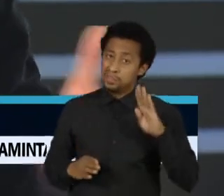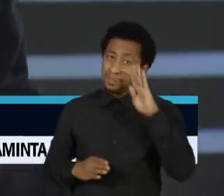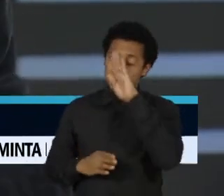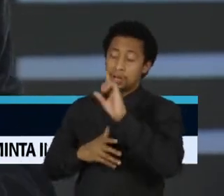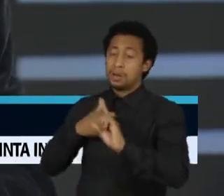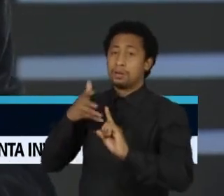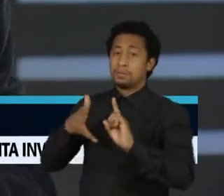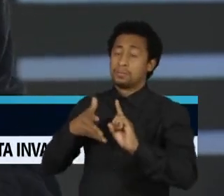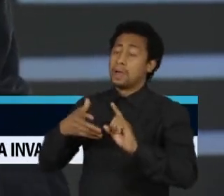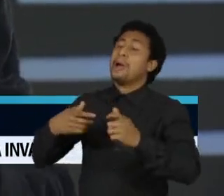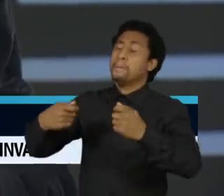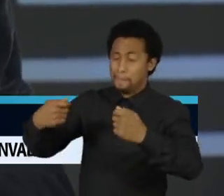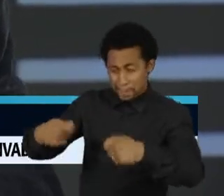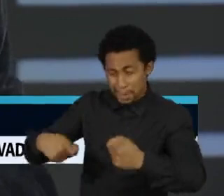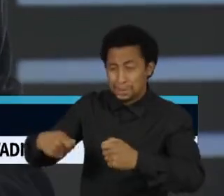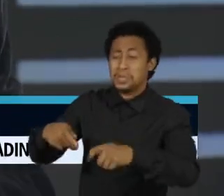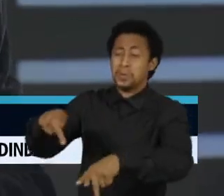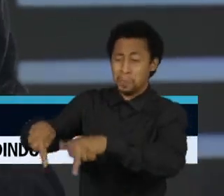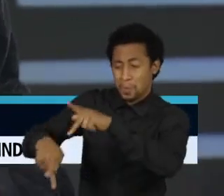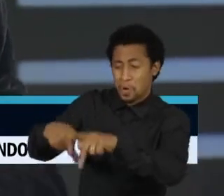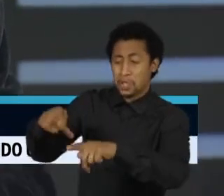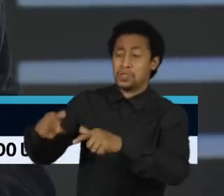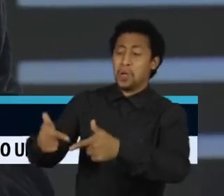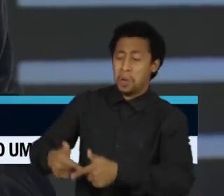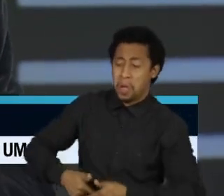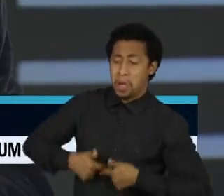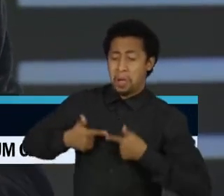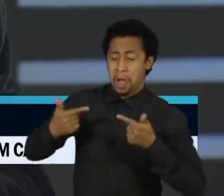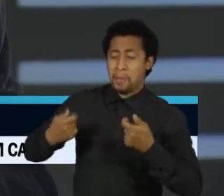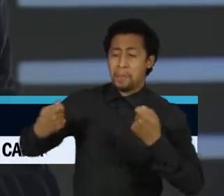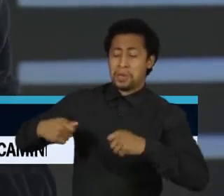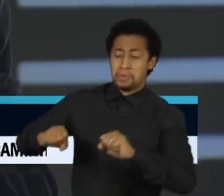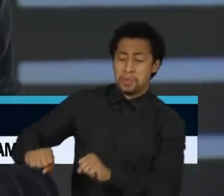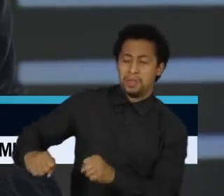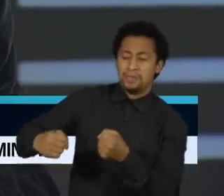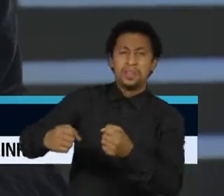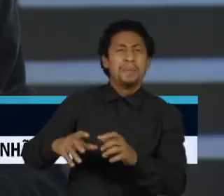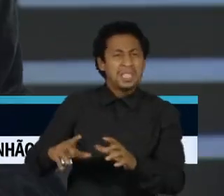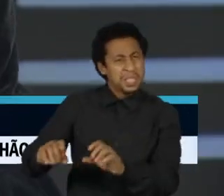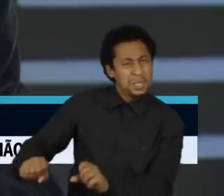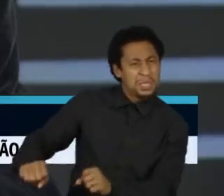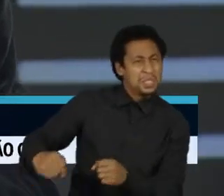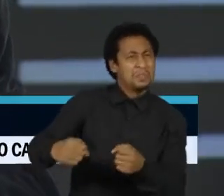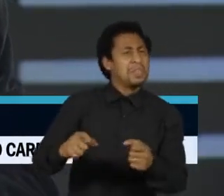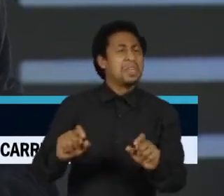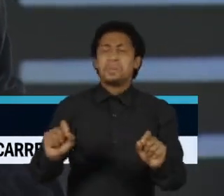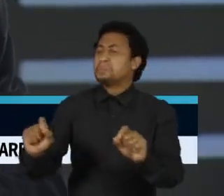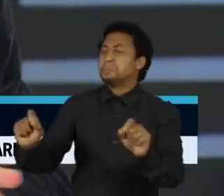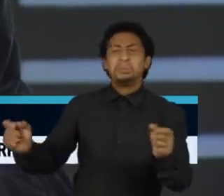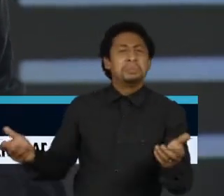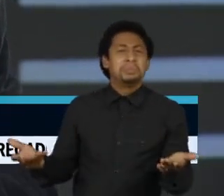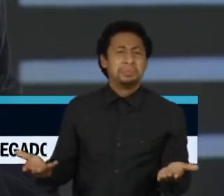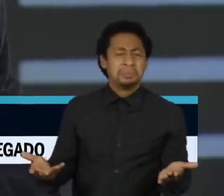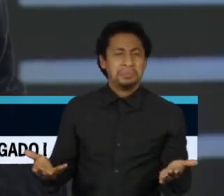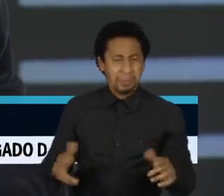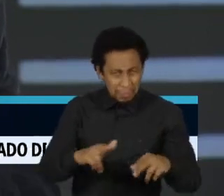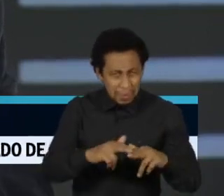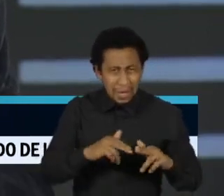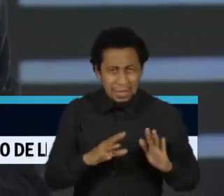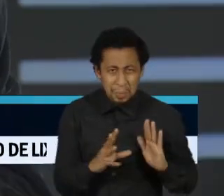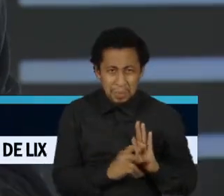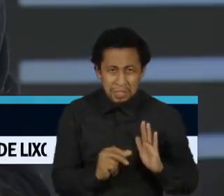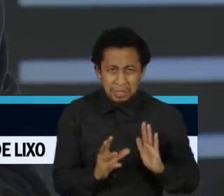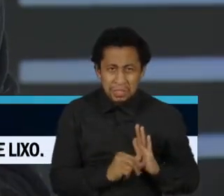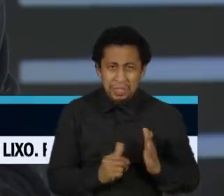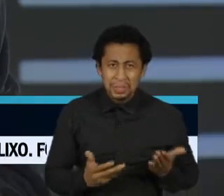armar a população para se defender, obviamente, de quem? Dos bandidos? Olha, eu quero falar agora, advogado, estudei